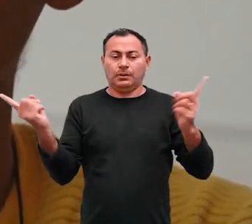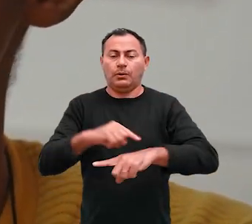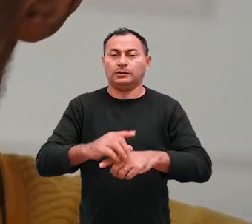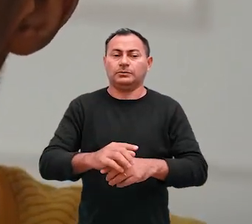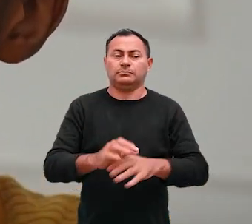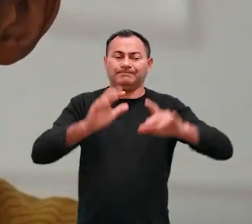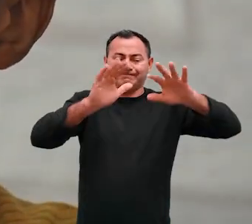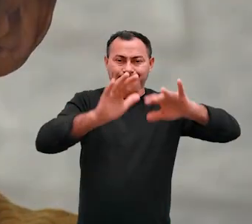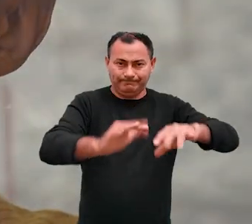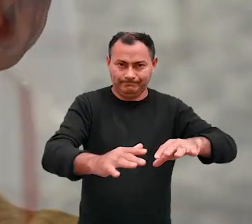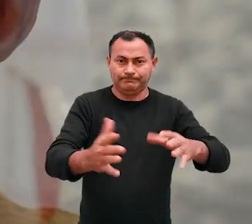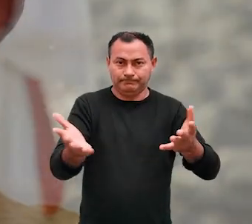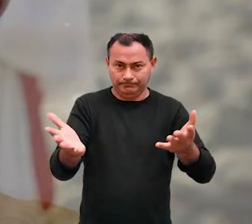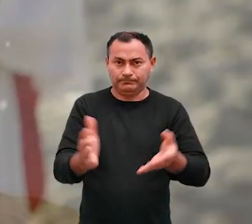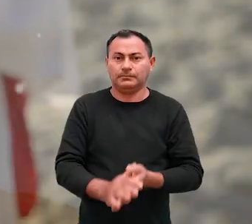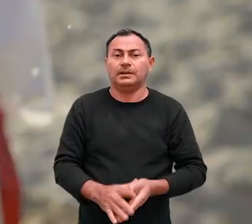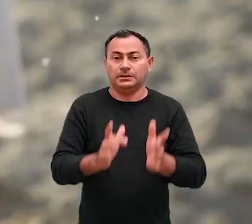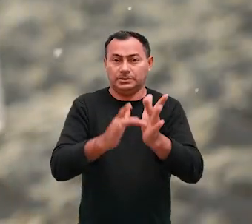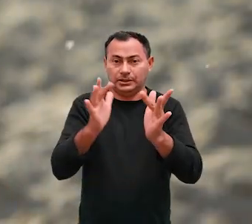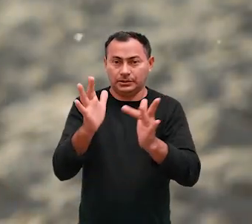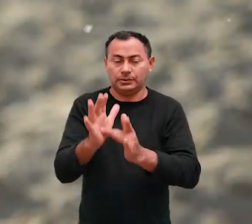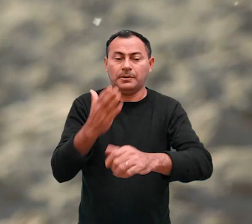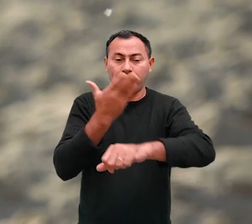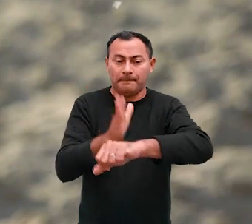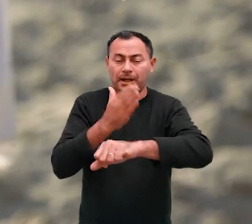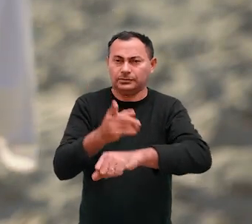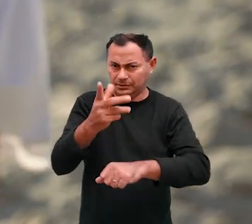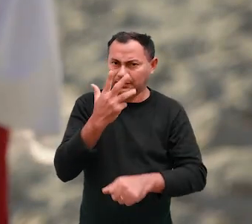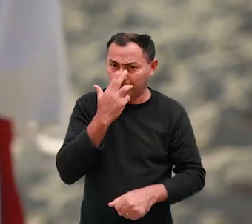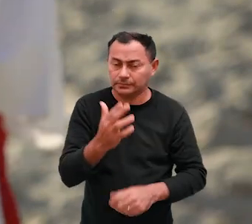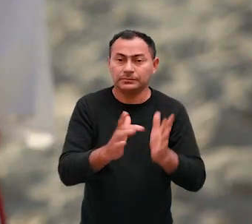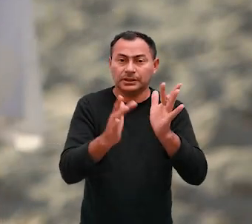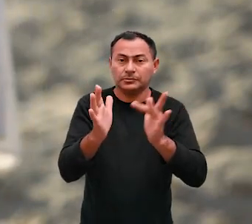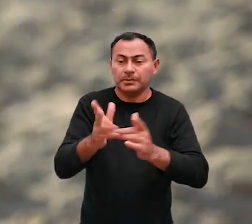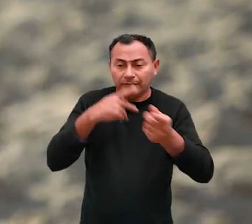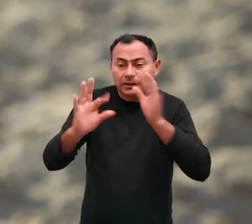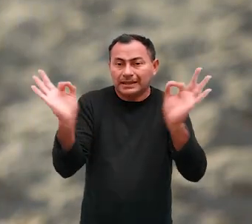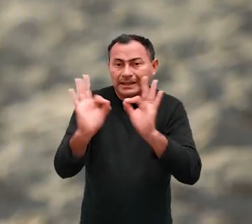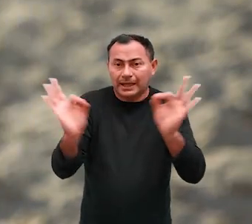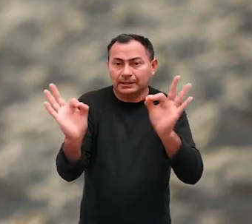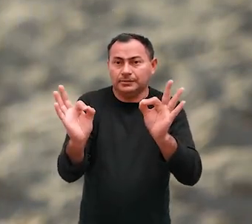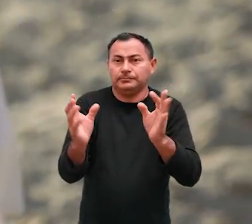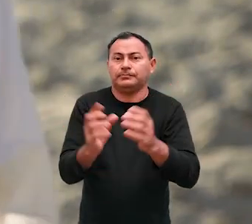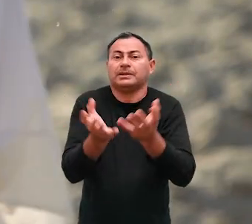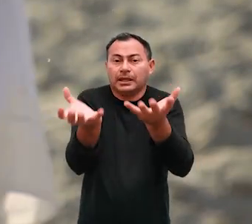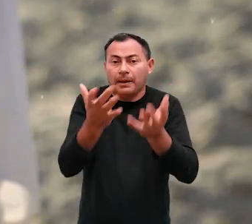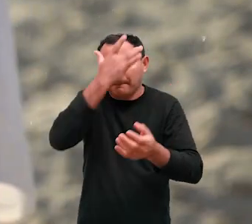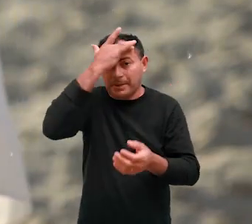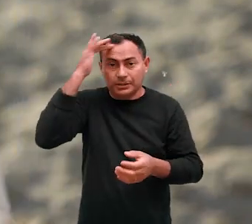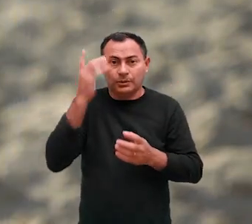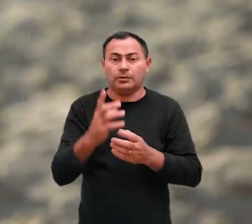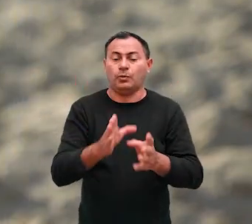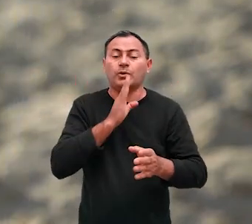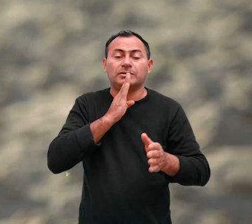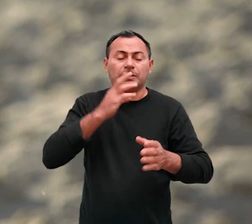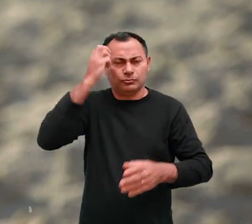contra os desmoronamentos. Como Jesus era prático, você não acha? Jesus não falou nada sobre querer pessoas com